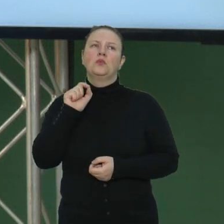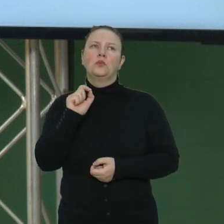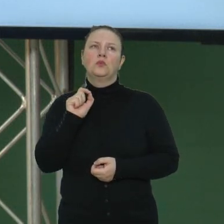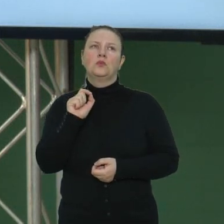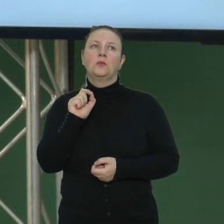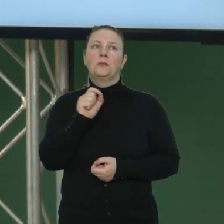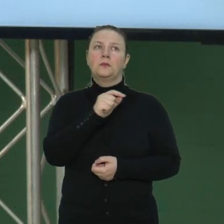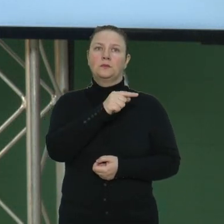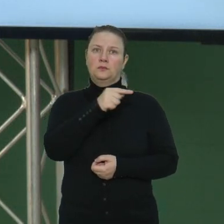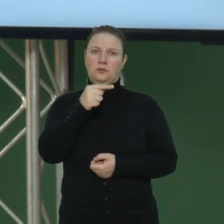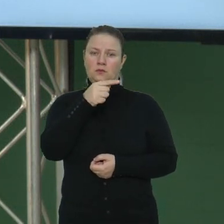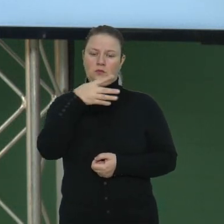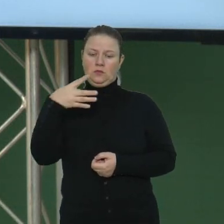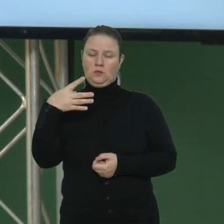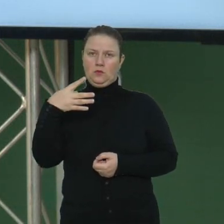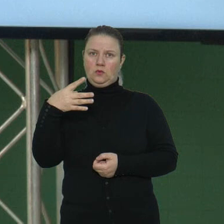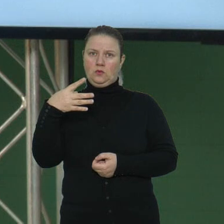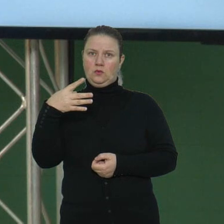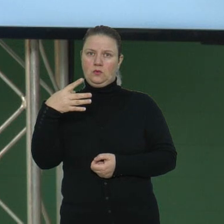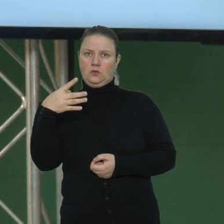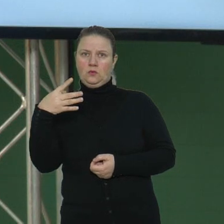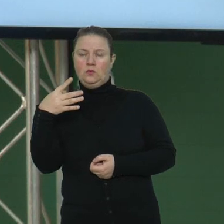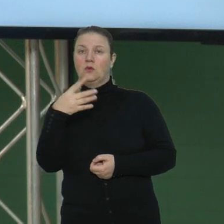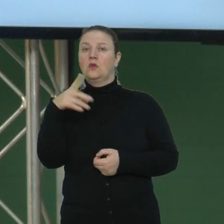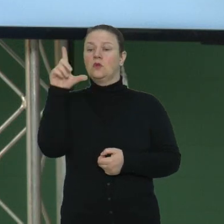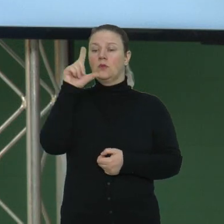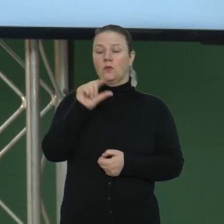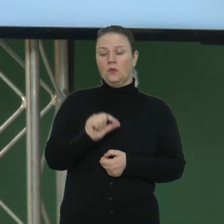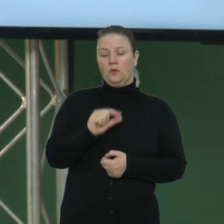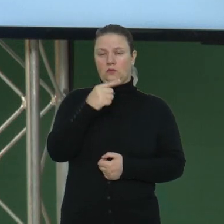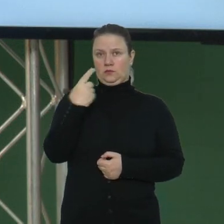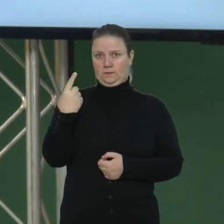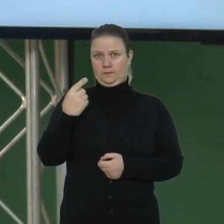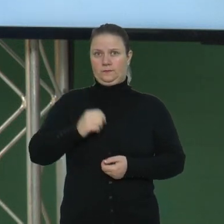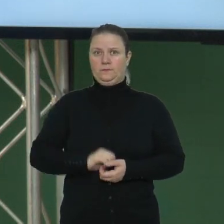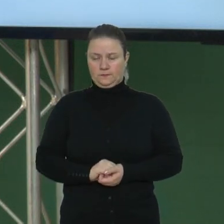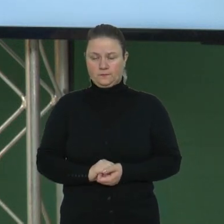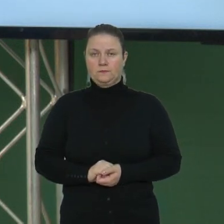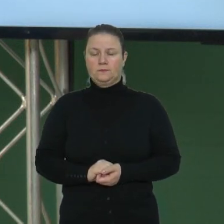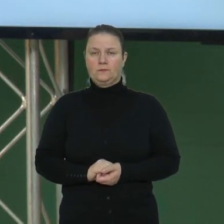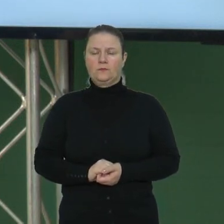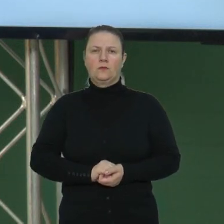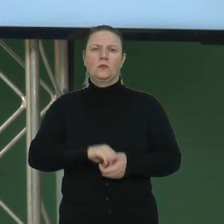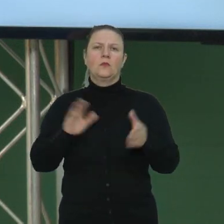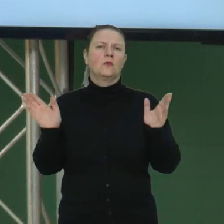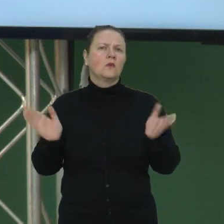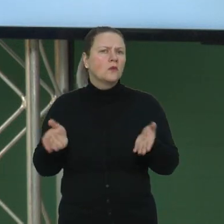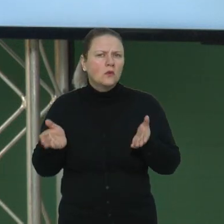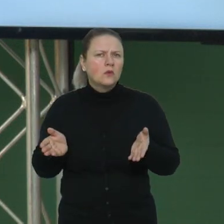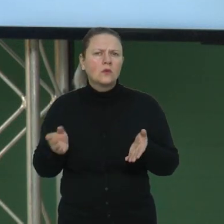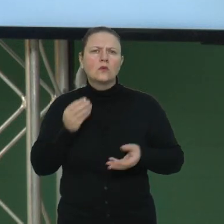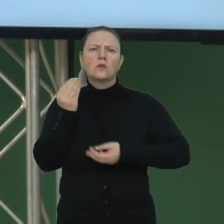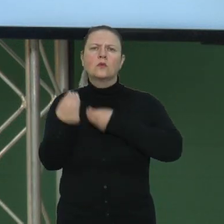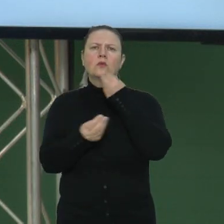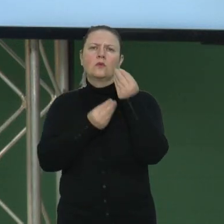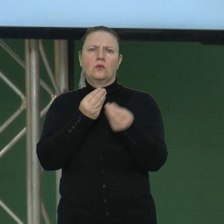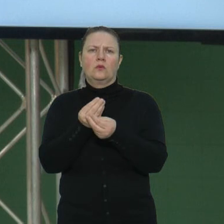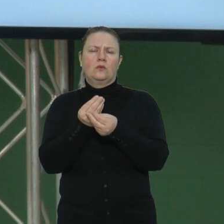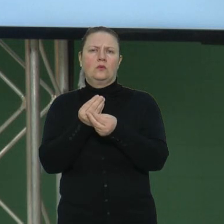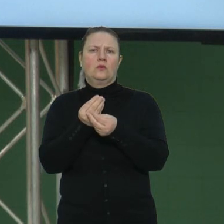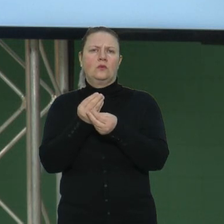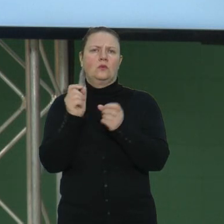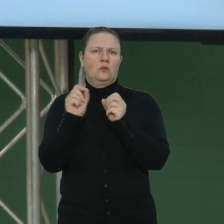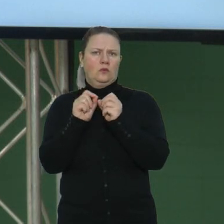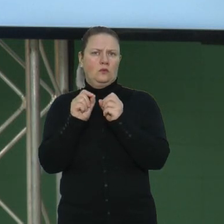4, ele é menor que 1. Mesmo seguindo ali que o módulo tem que ser o quê? Menor do que 1. Qual que vai ser, será essa situação? Então, colocando